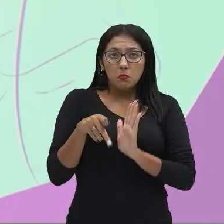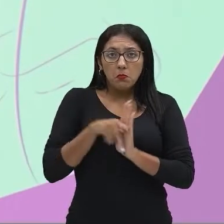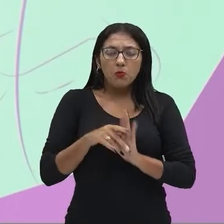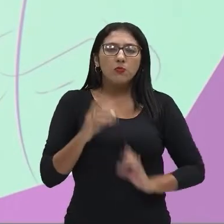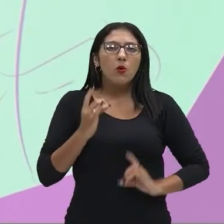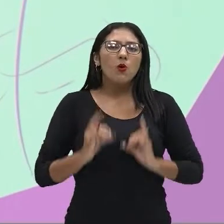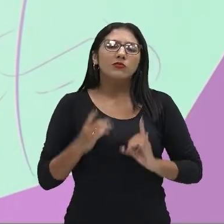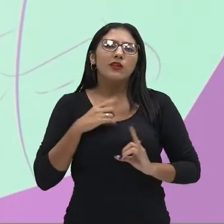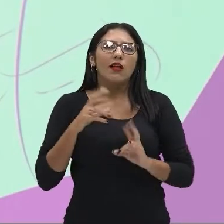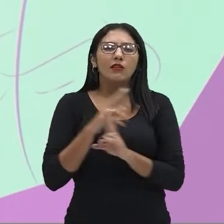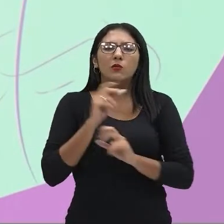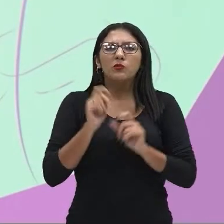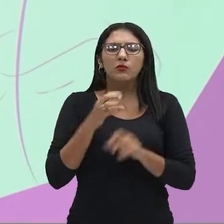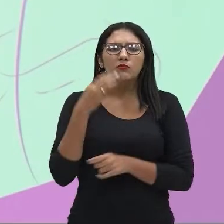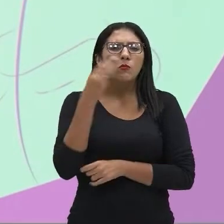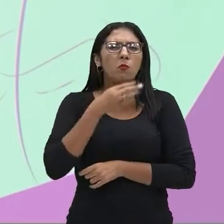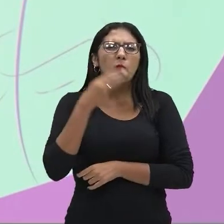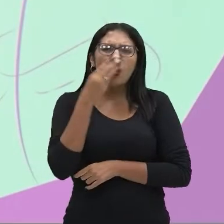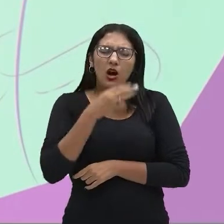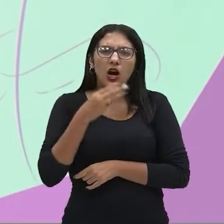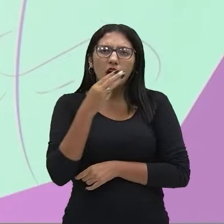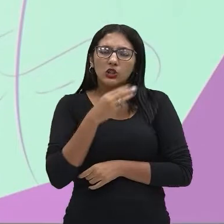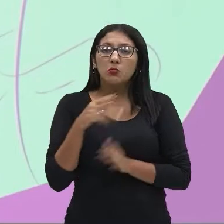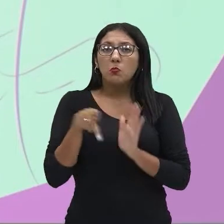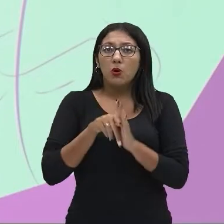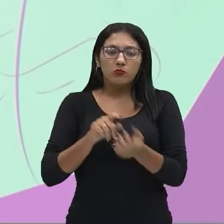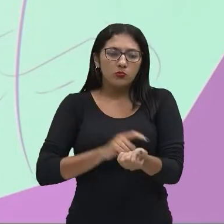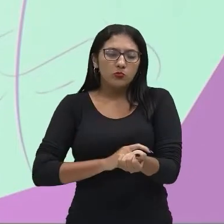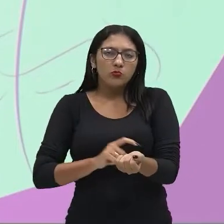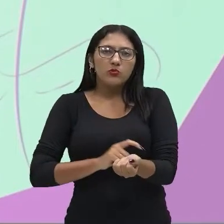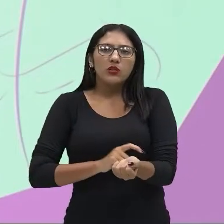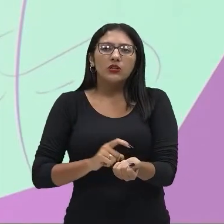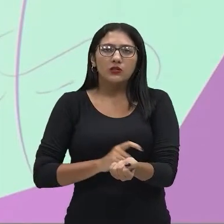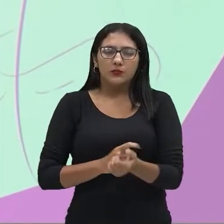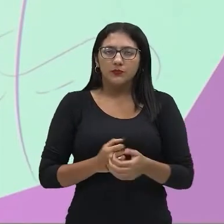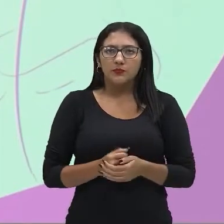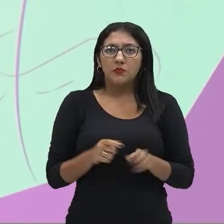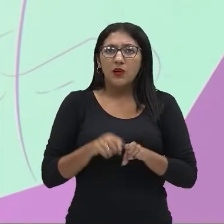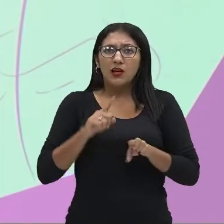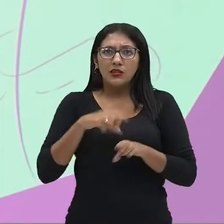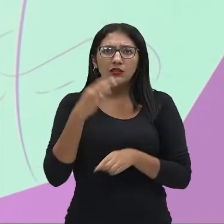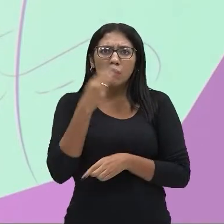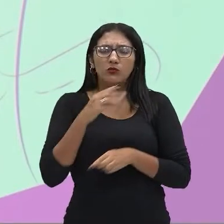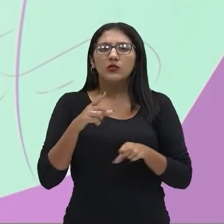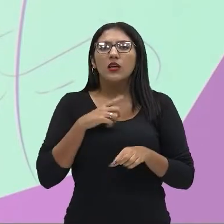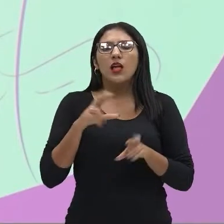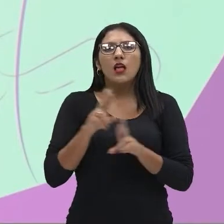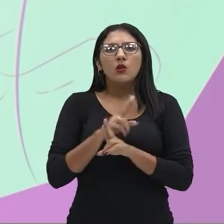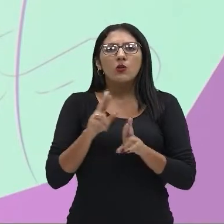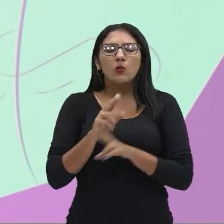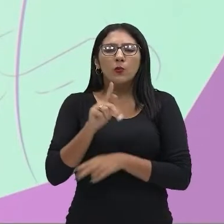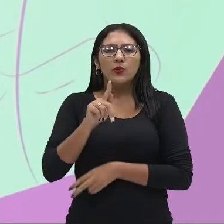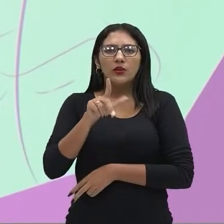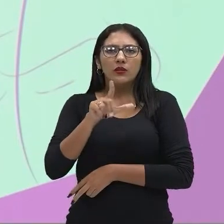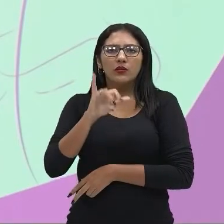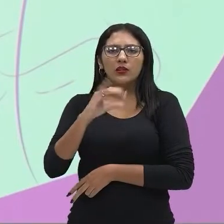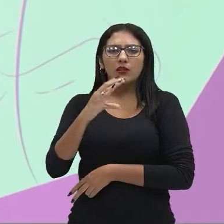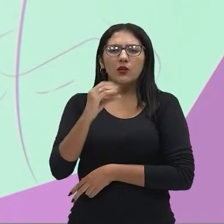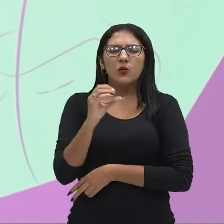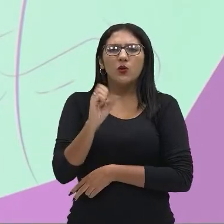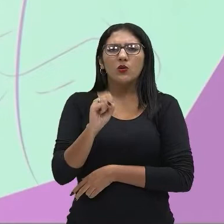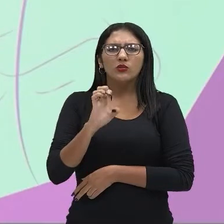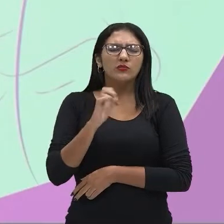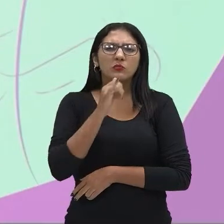no açúcar, o açúcar que está presente no sangue. O açúcar é o mesmo que glicose, então você já deve ter ouvido